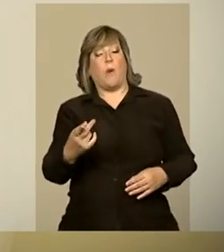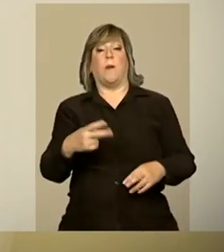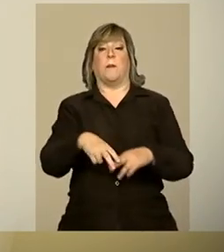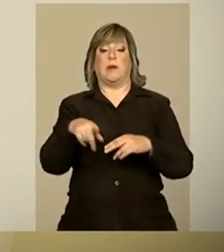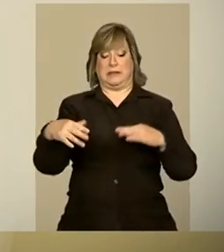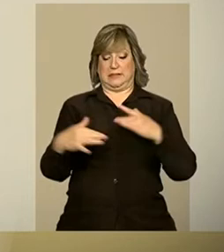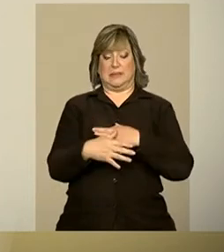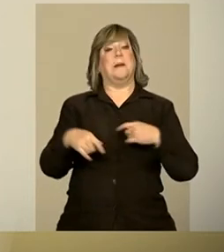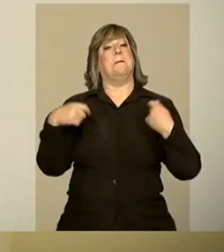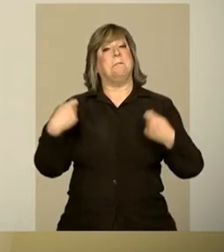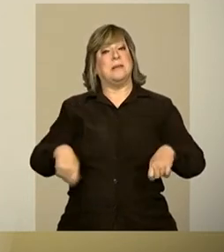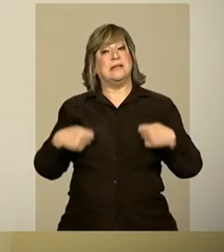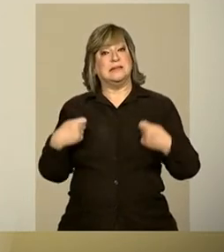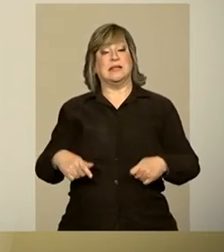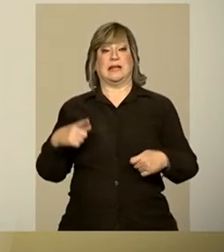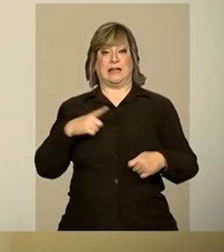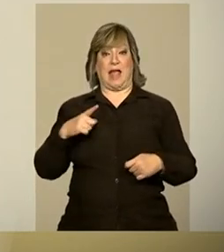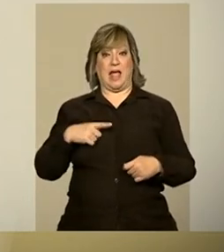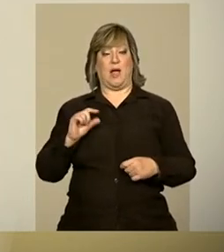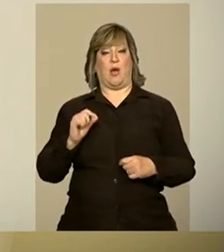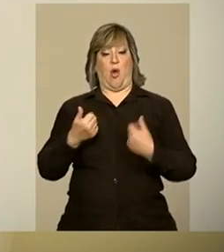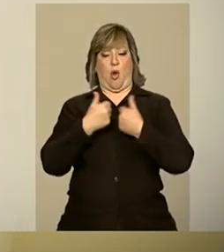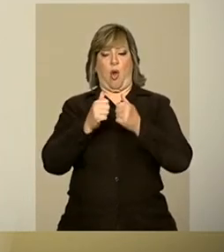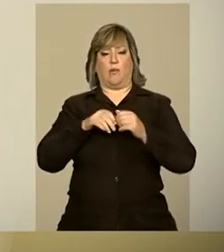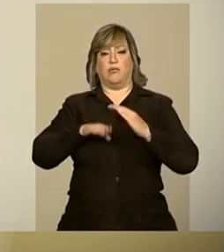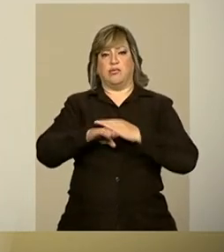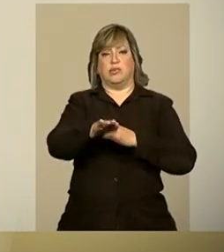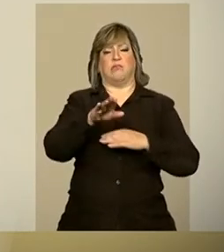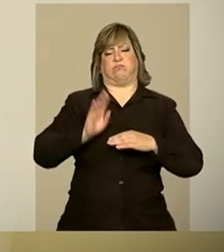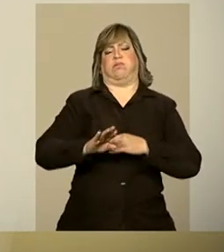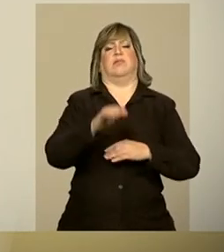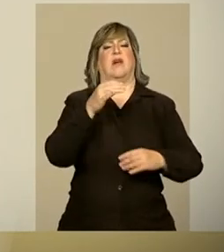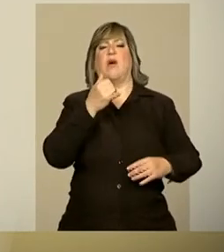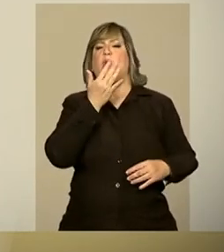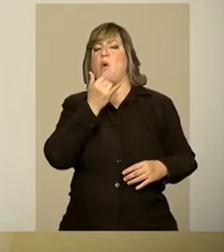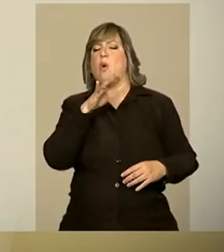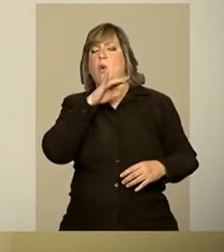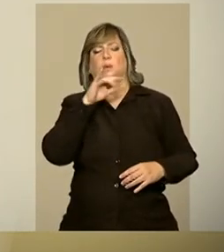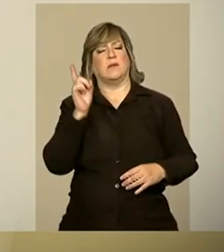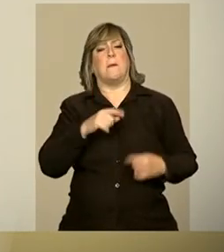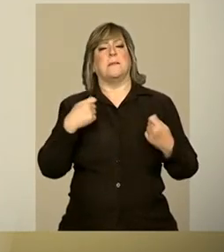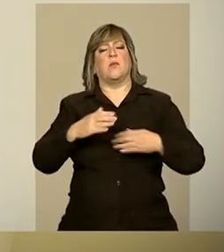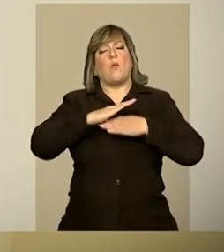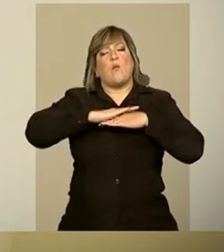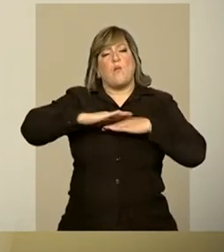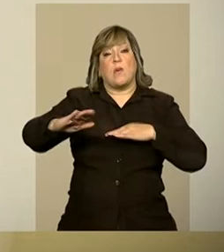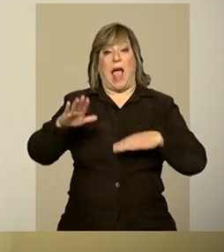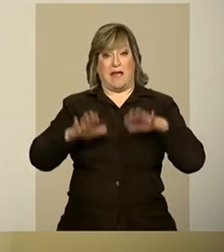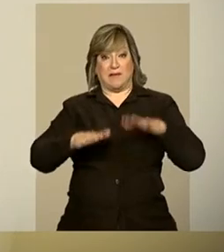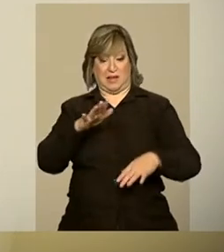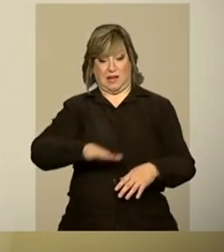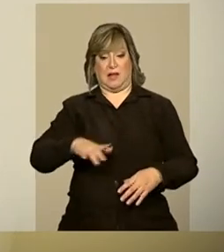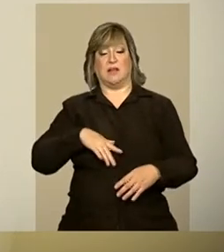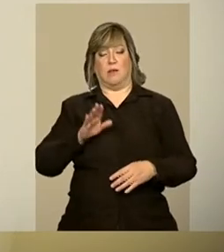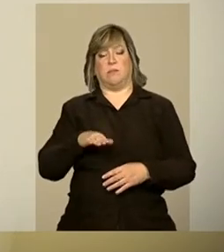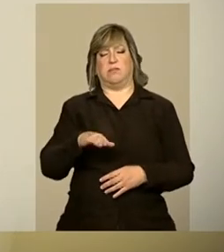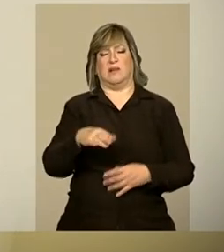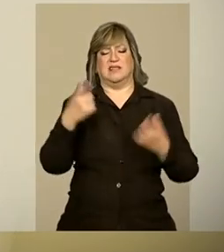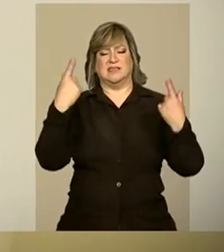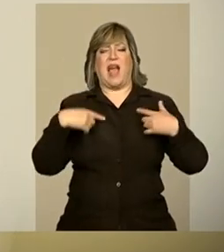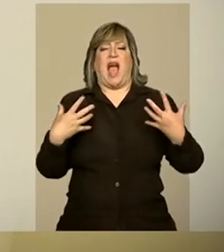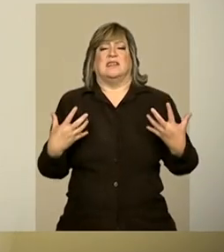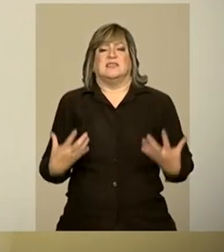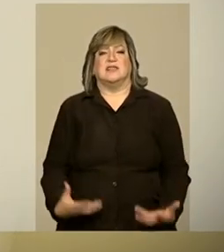cidade precisa ter um transporte adequado, senão ela chega cansada, pode dormir na sala de aula e não consegue